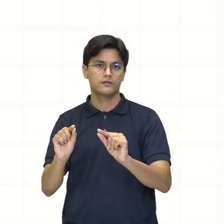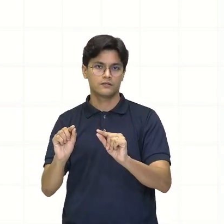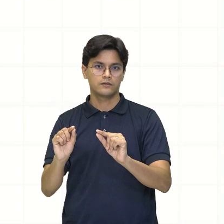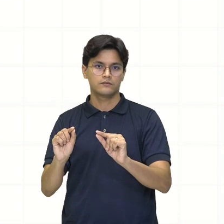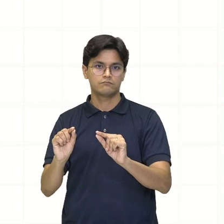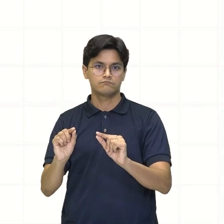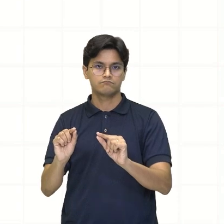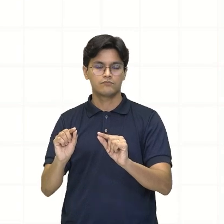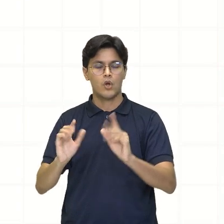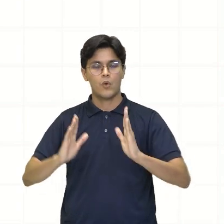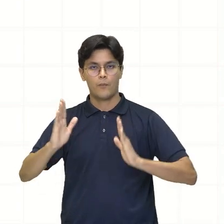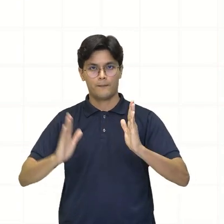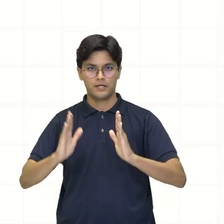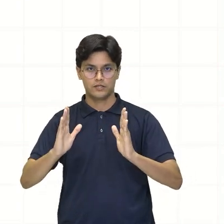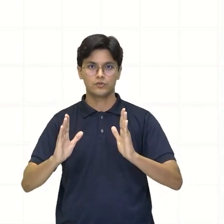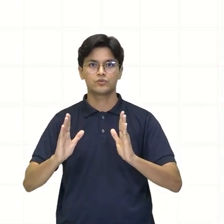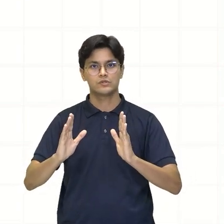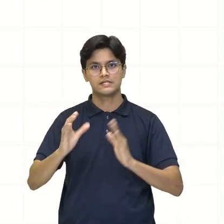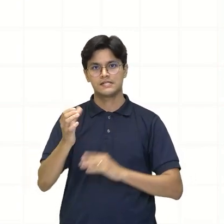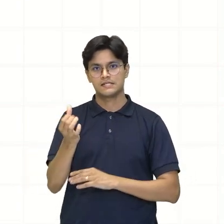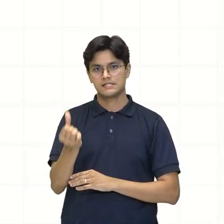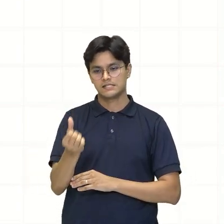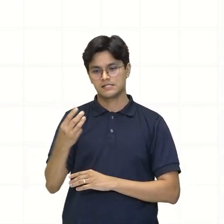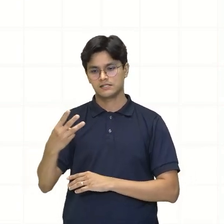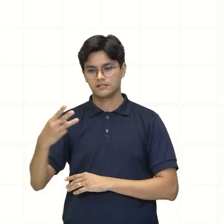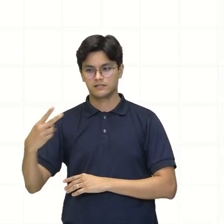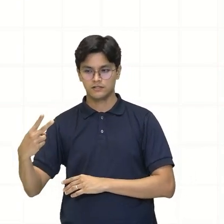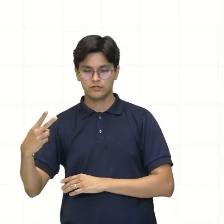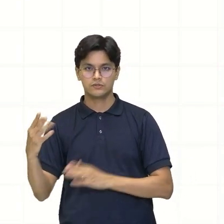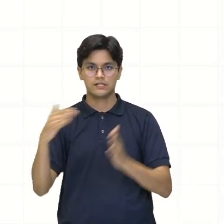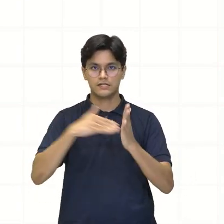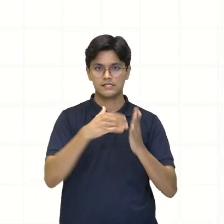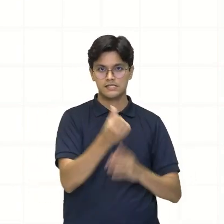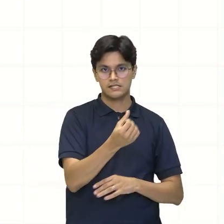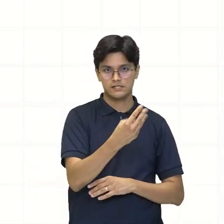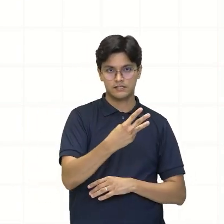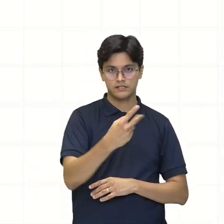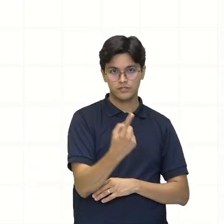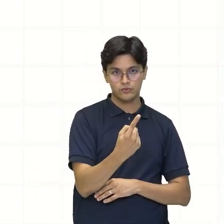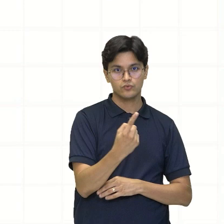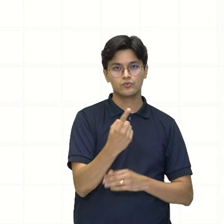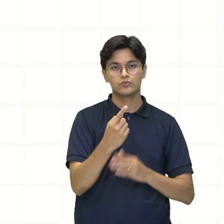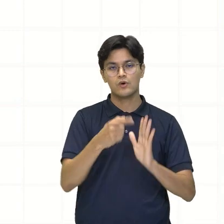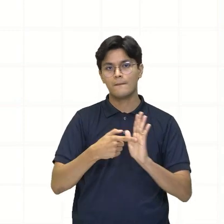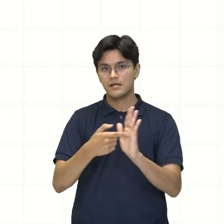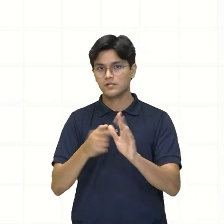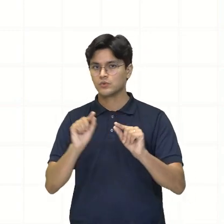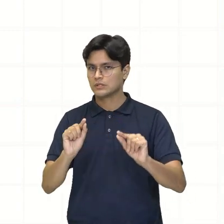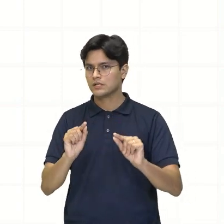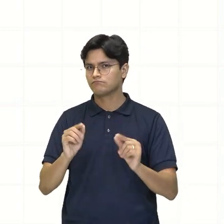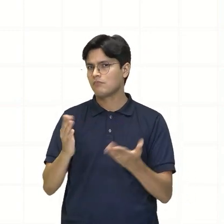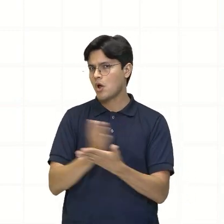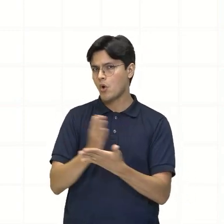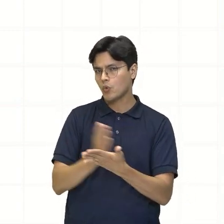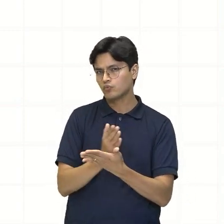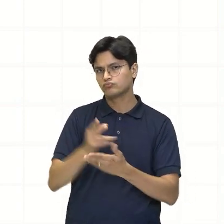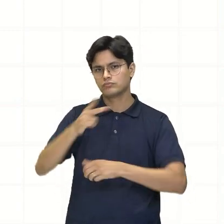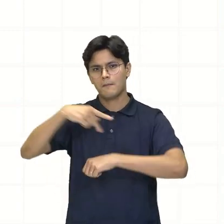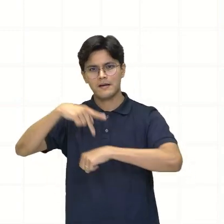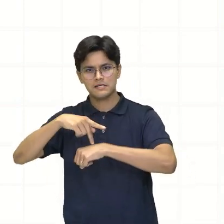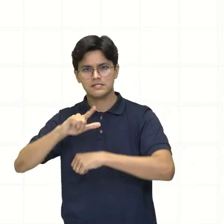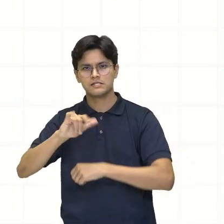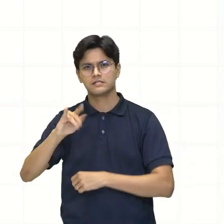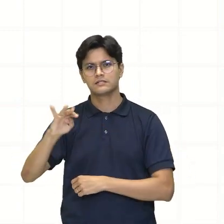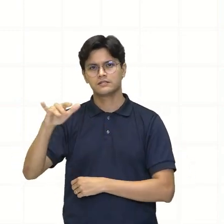entre 632 e 661, que é essa região aqui, ó, Líbia, Egito, Síria, Iraque